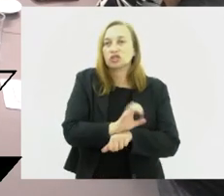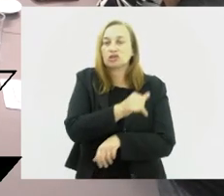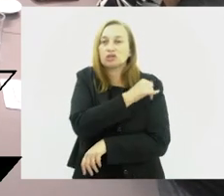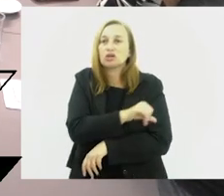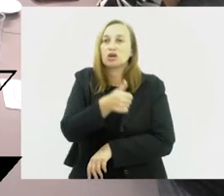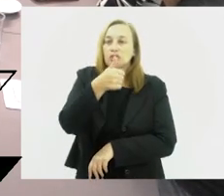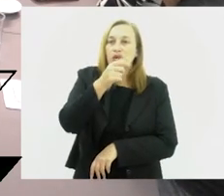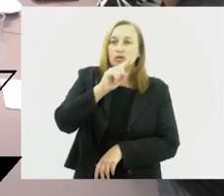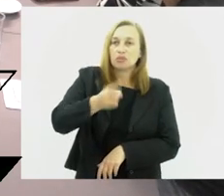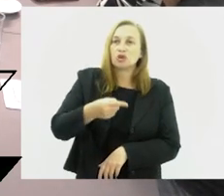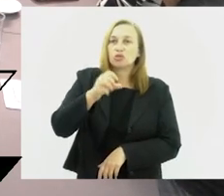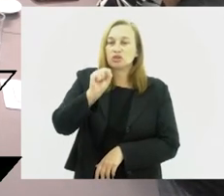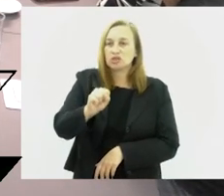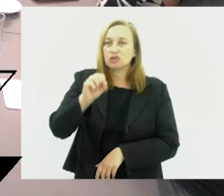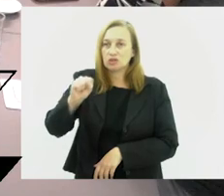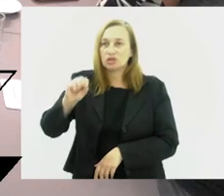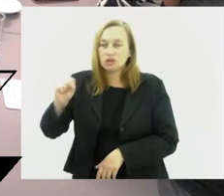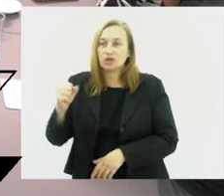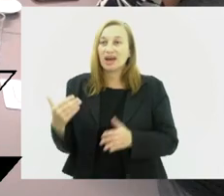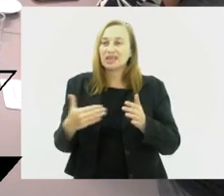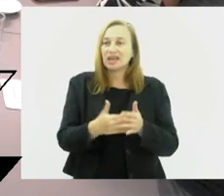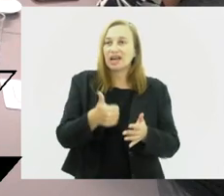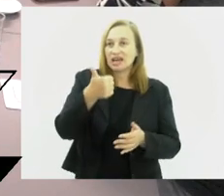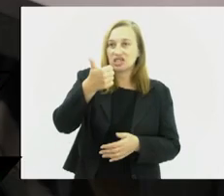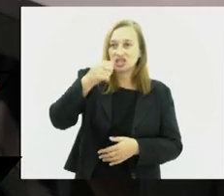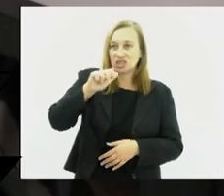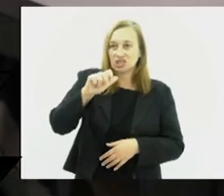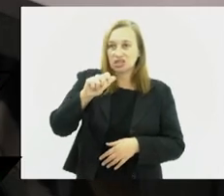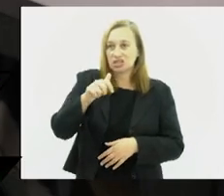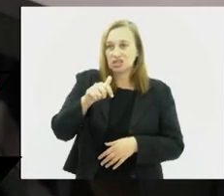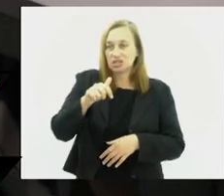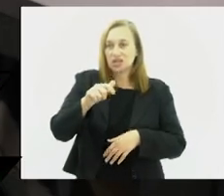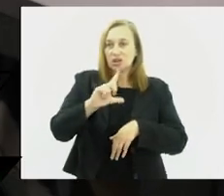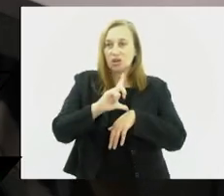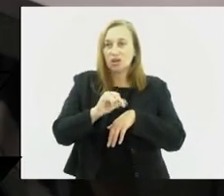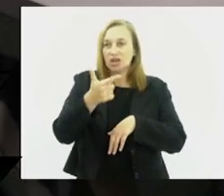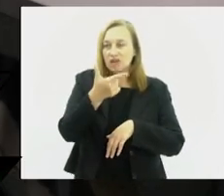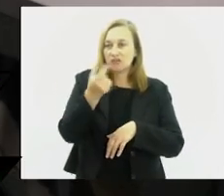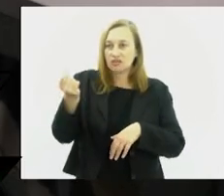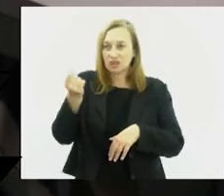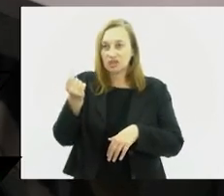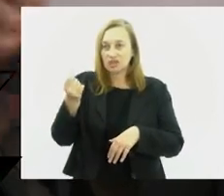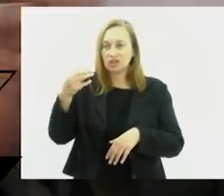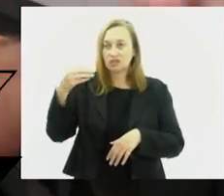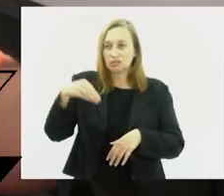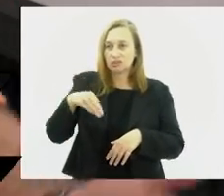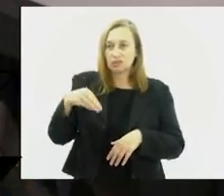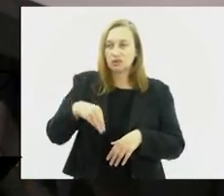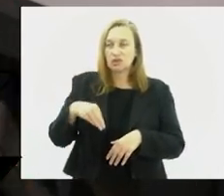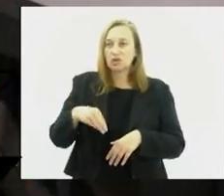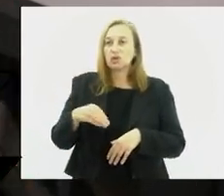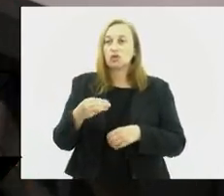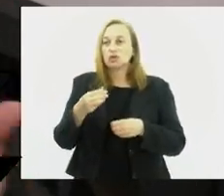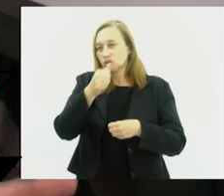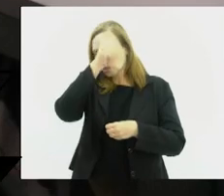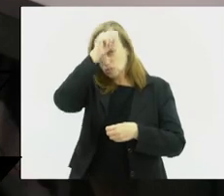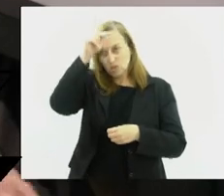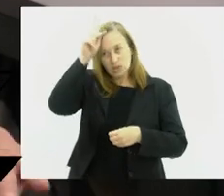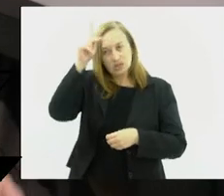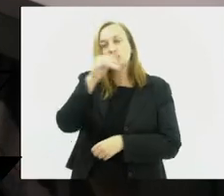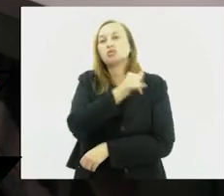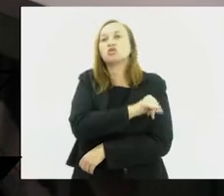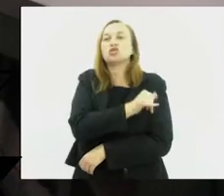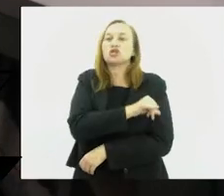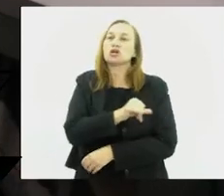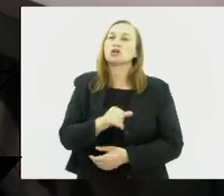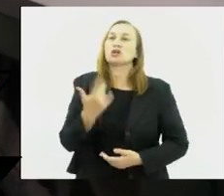1.888, 1.015, até as 15h20, no município do Rio de Janeiro. Obviamente, é o maior município, mais populoso, é normal